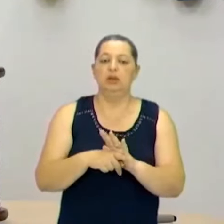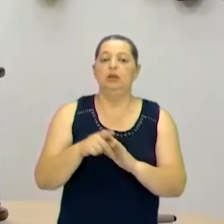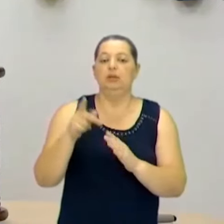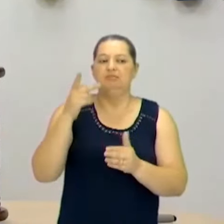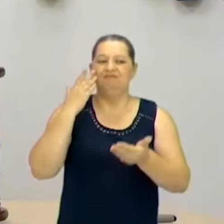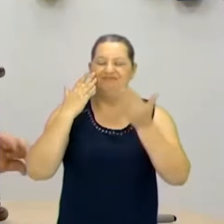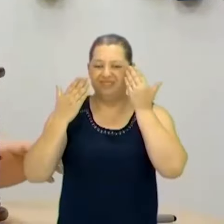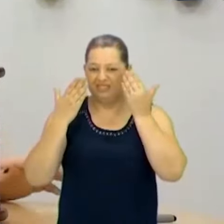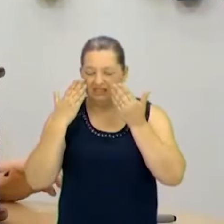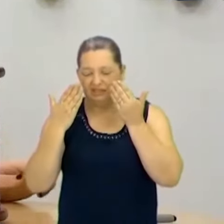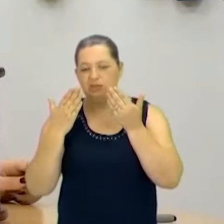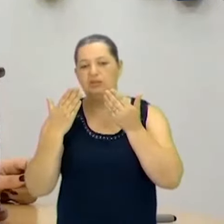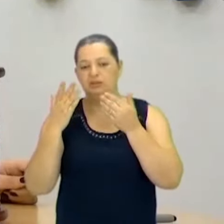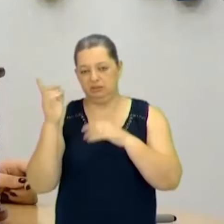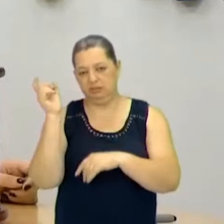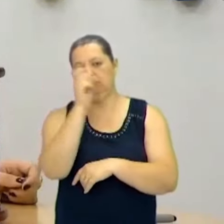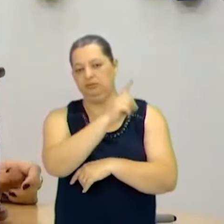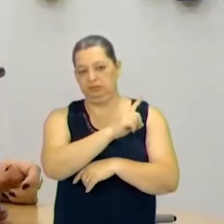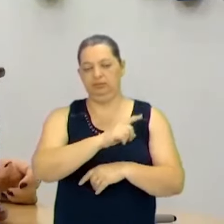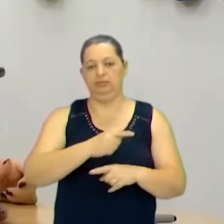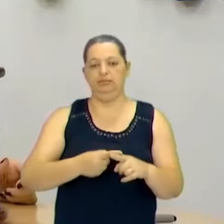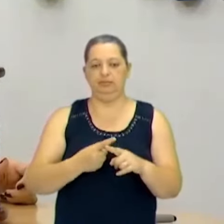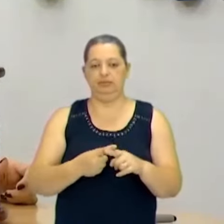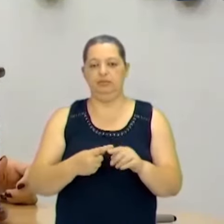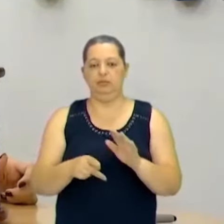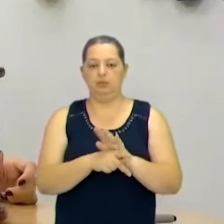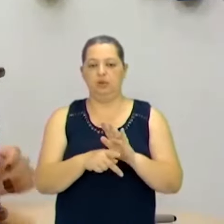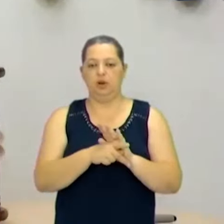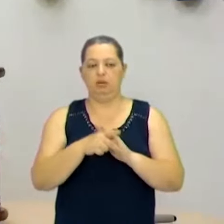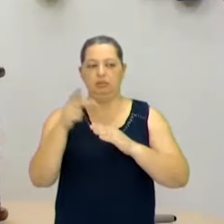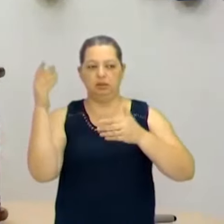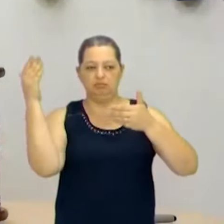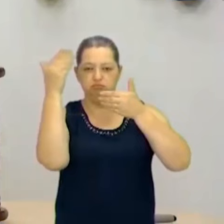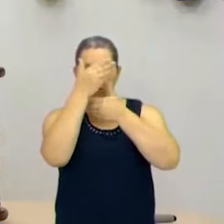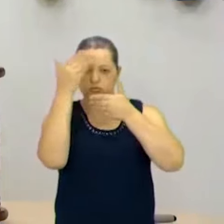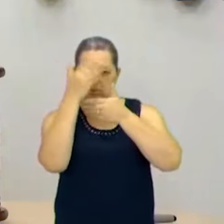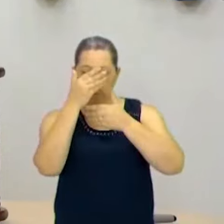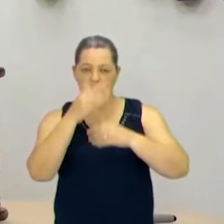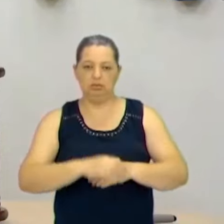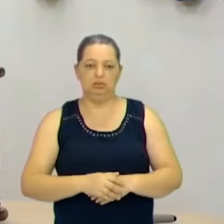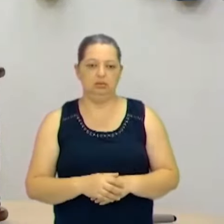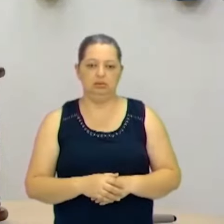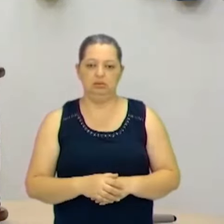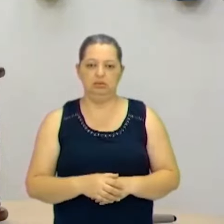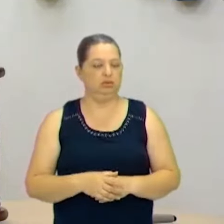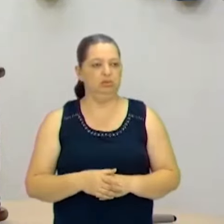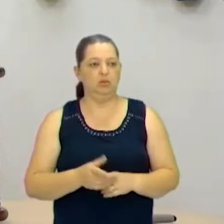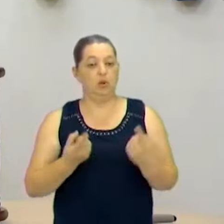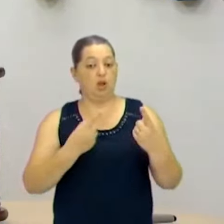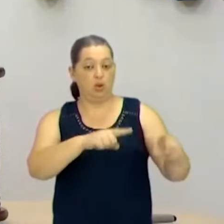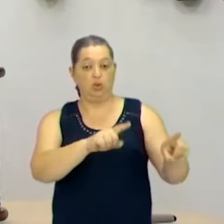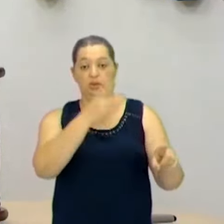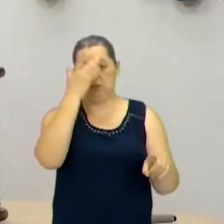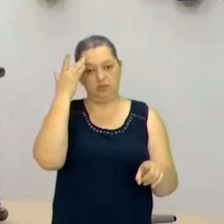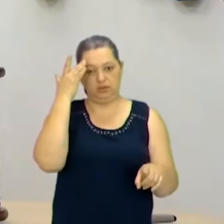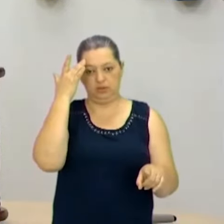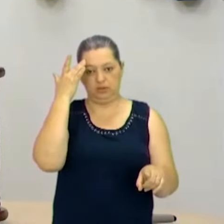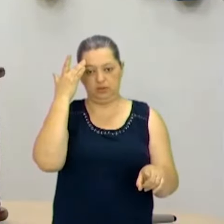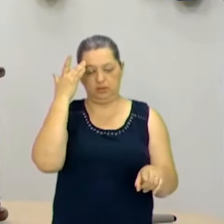importante, porque o terrorismo, geralmente esses ataques terroristas, eles não são contra aquelas pessoas,